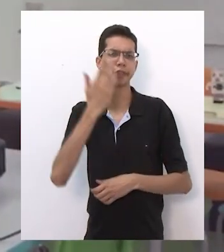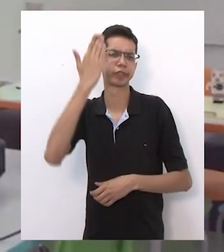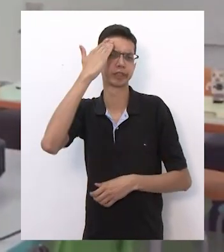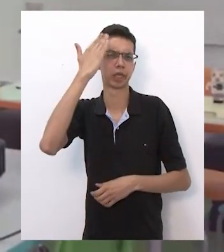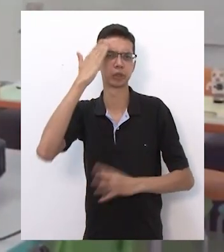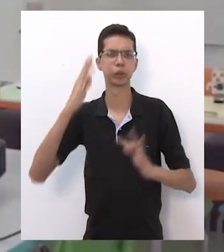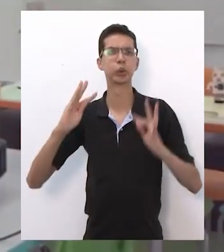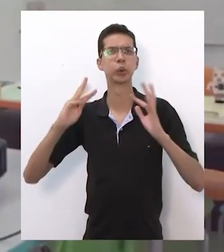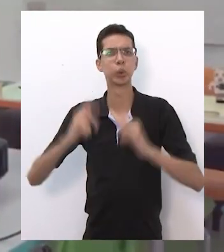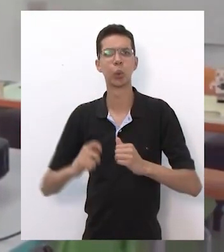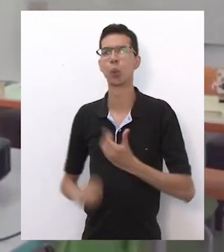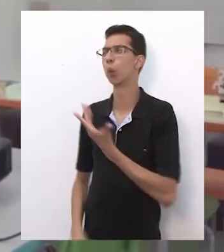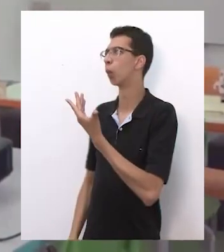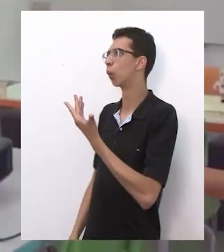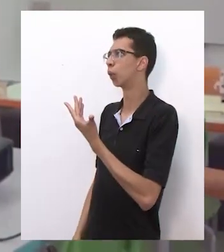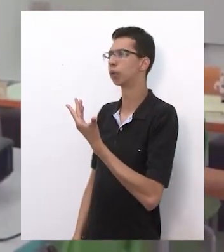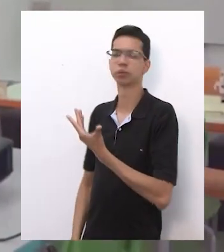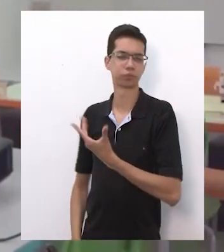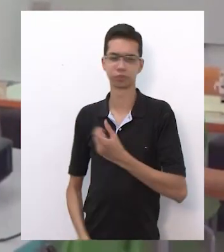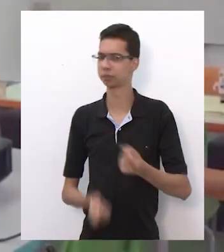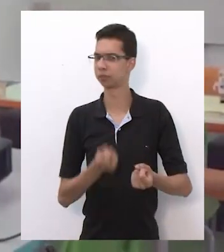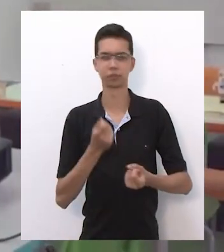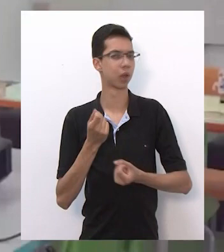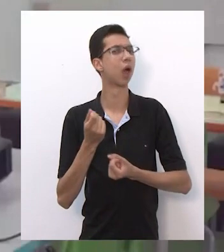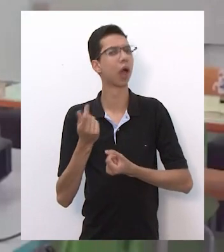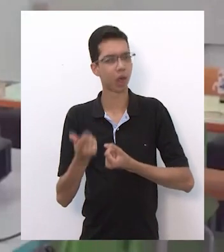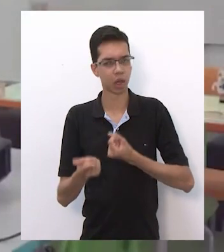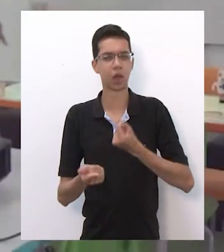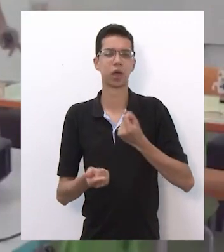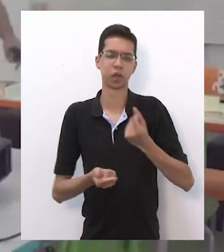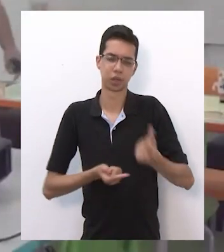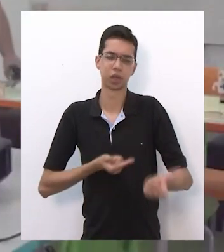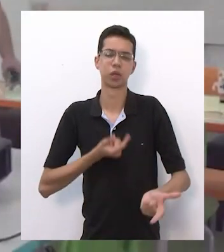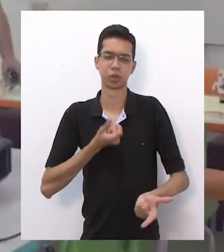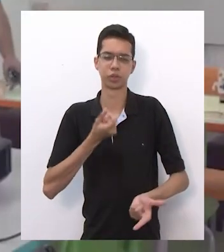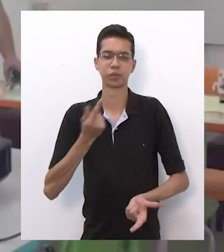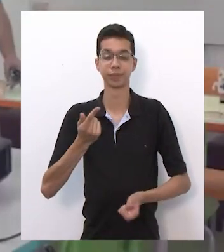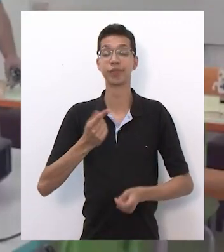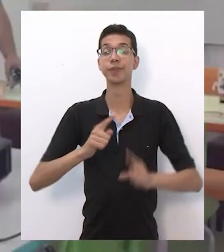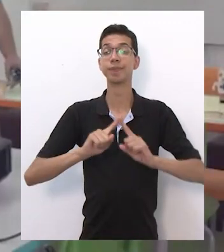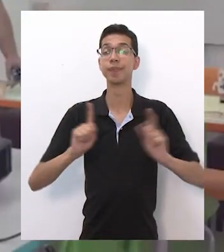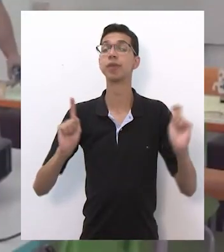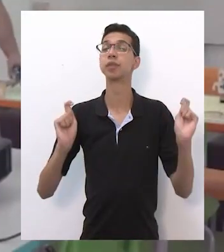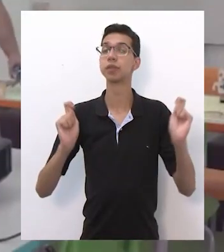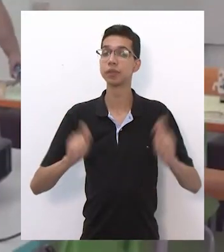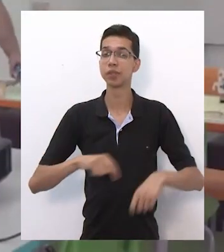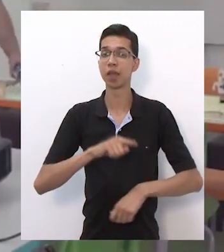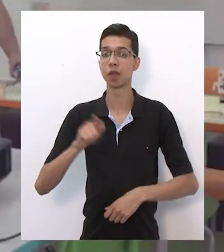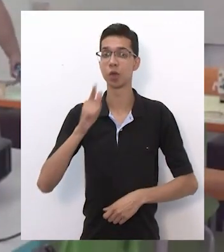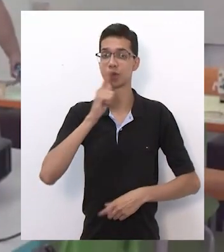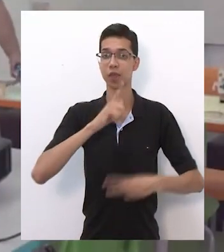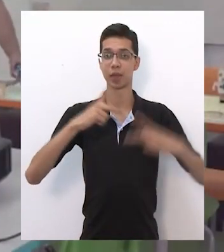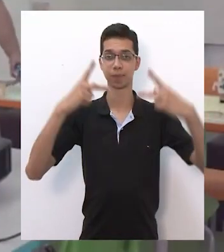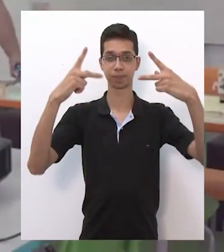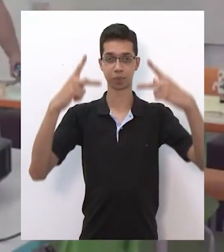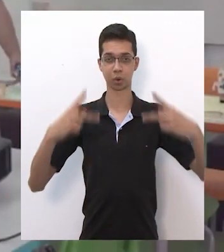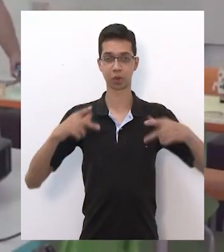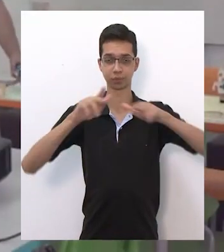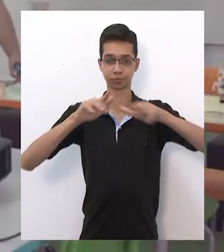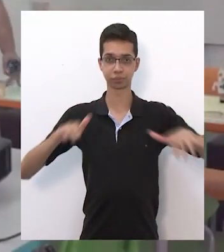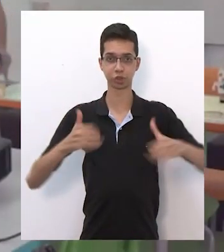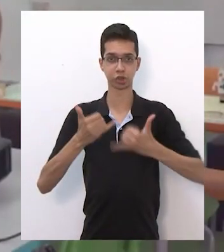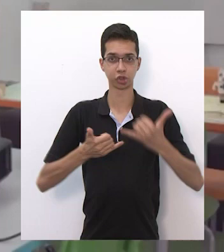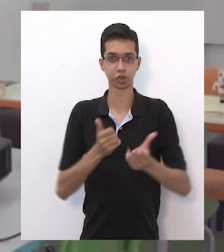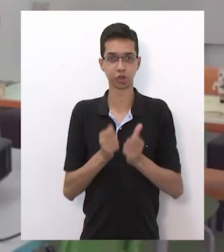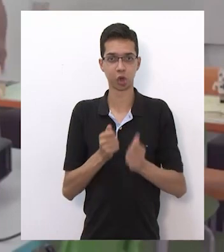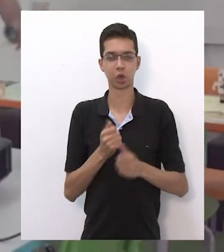que tem lá, temos apenas alguns, mas são os suficientes para a gente poder programar esse jogo aqui, que é a aventura